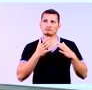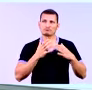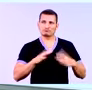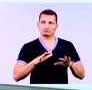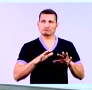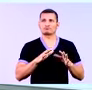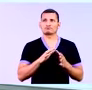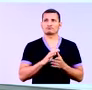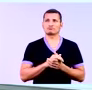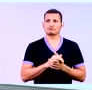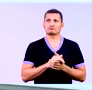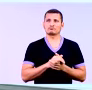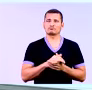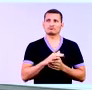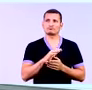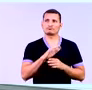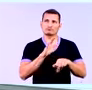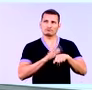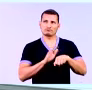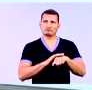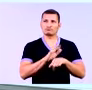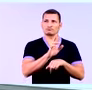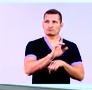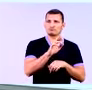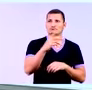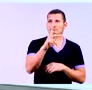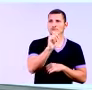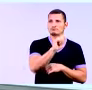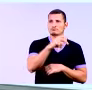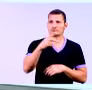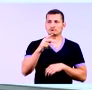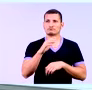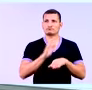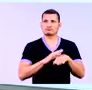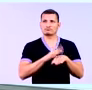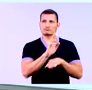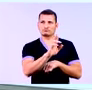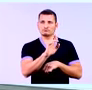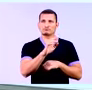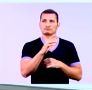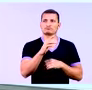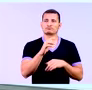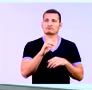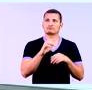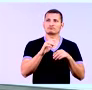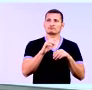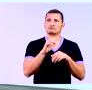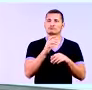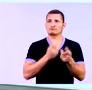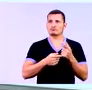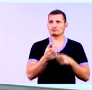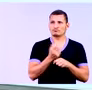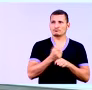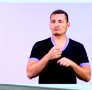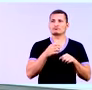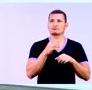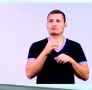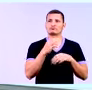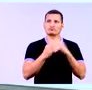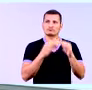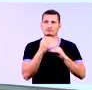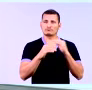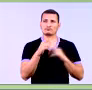a cargo da sua aplicação, do seu administrador de banco de dados. Então, para isso, você desabilita o auto-commit.